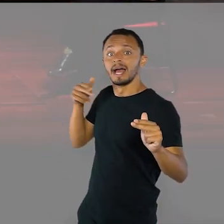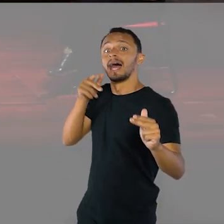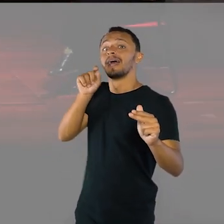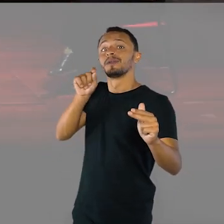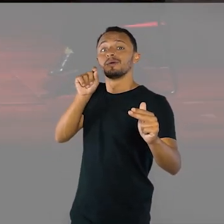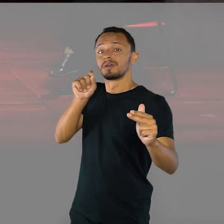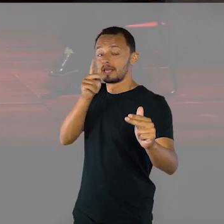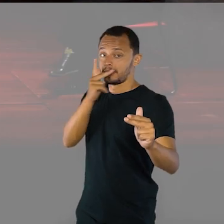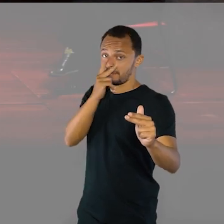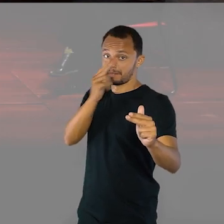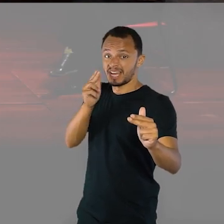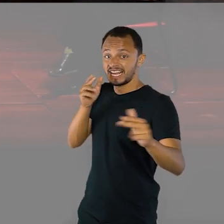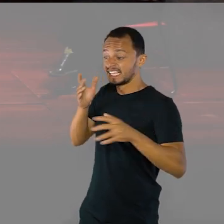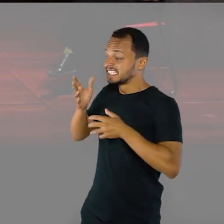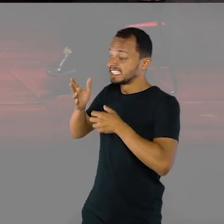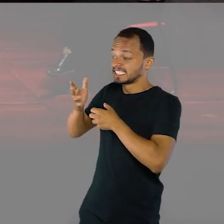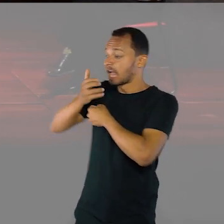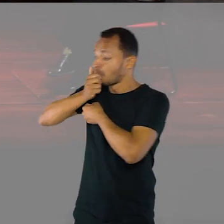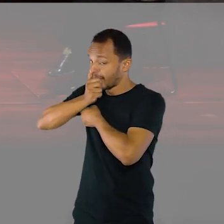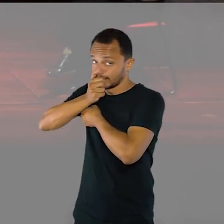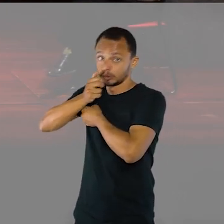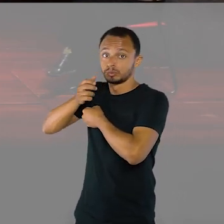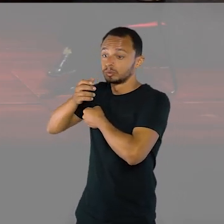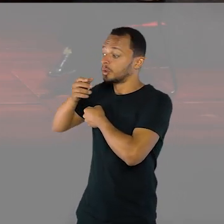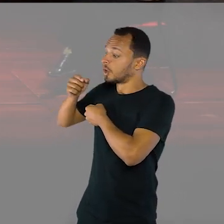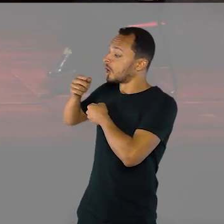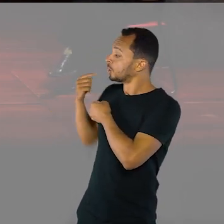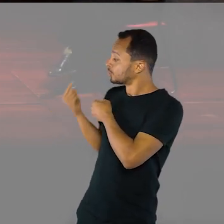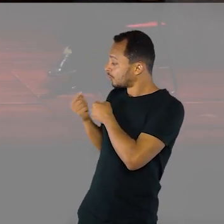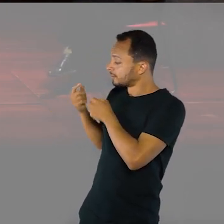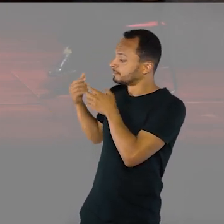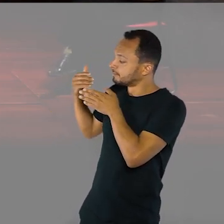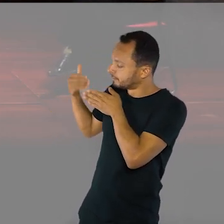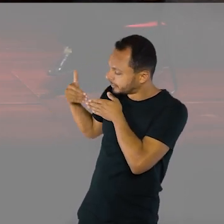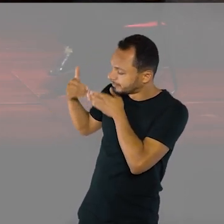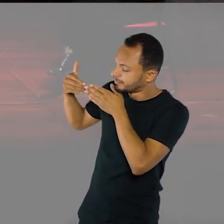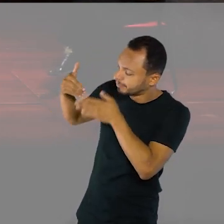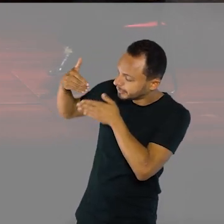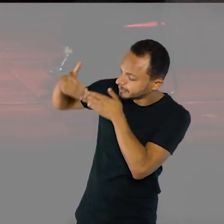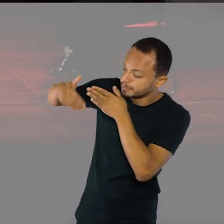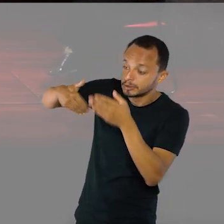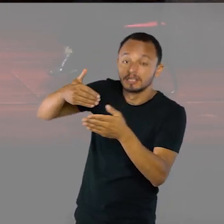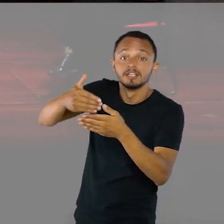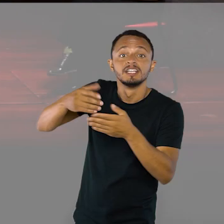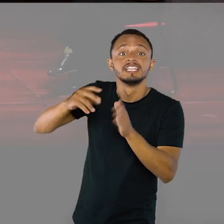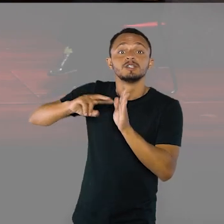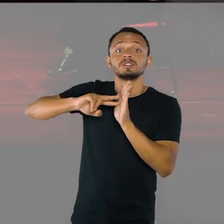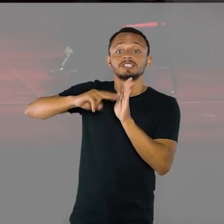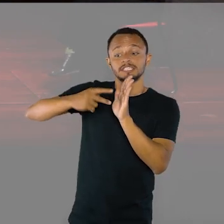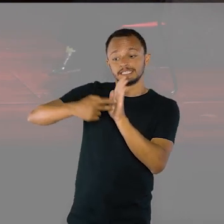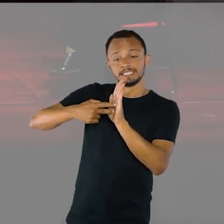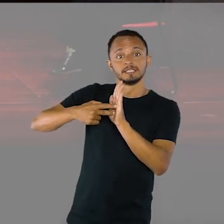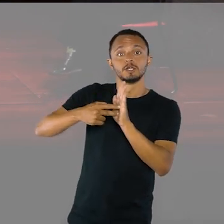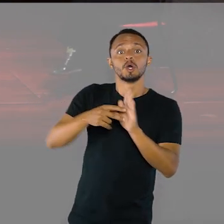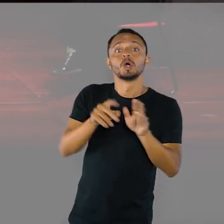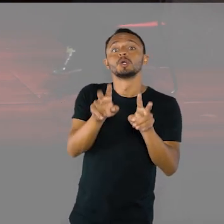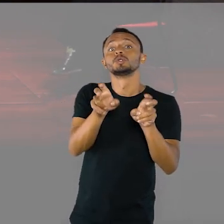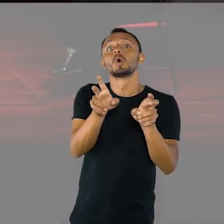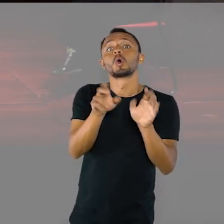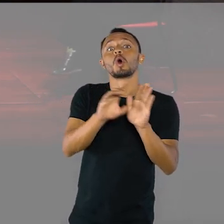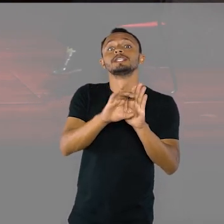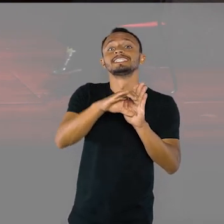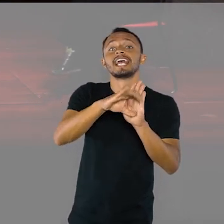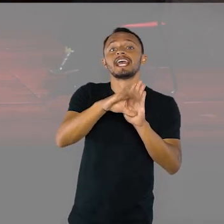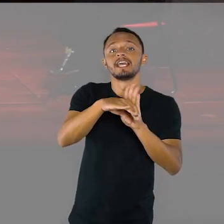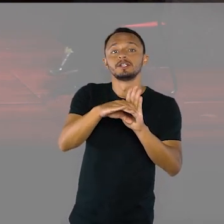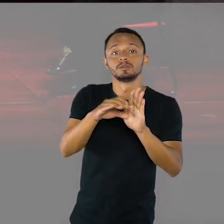são sequestros dos nossos símbolos, sequestros dos conceitos e sequestros da nossa